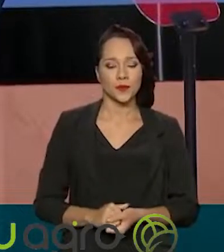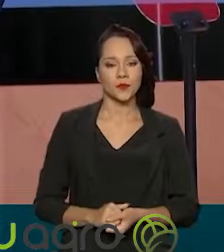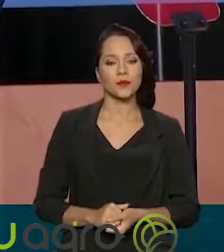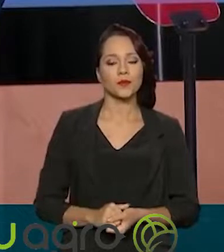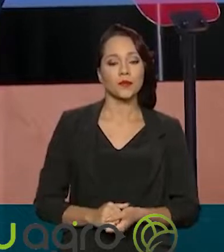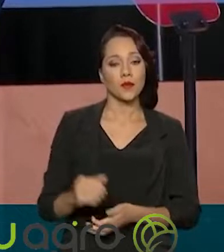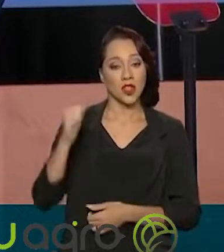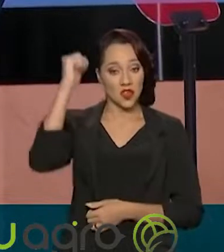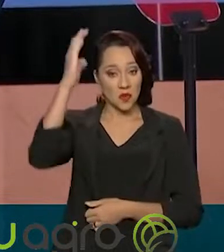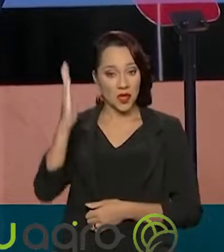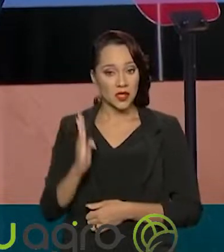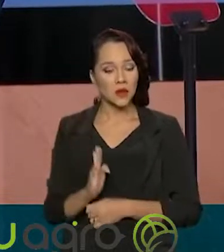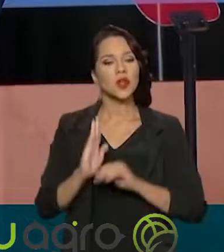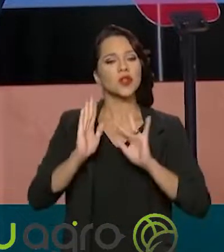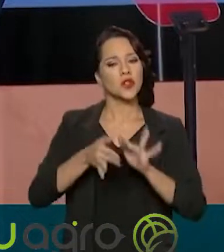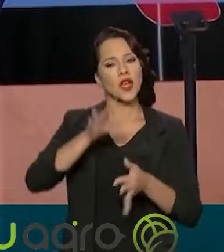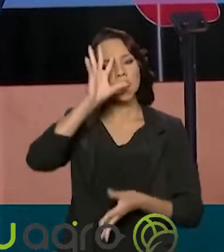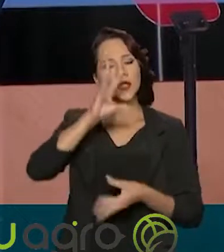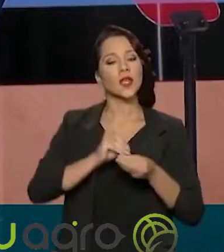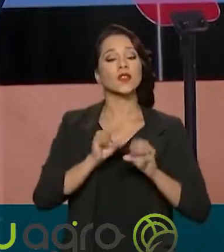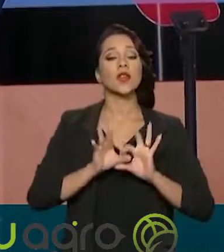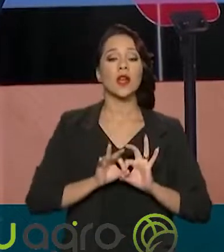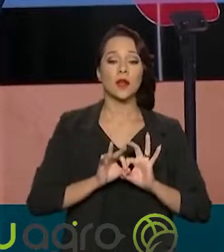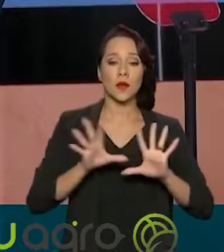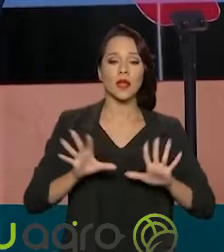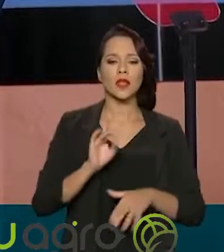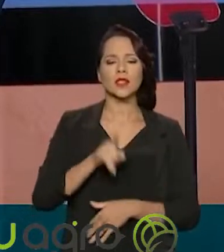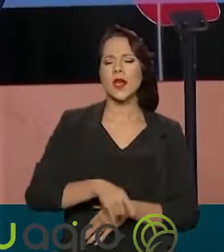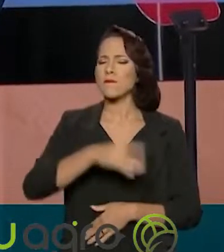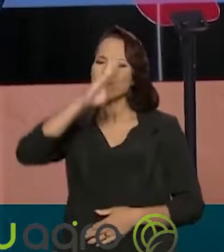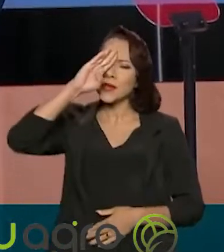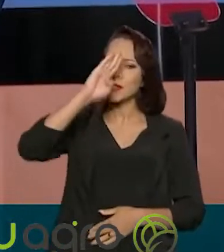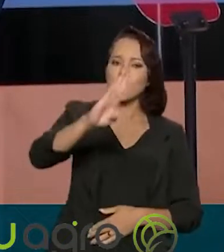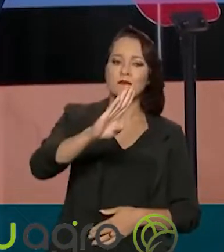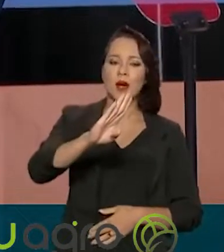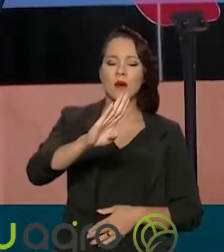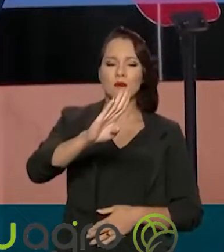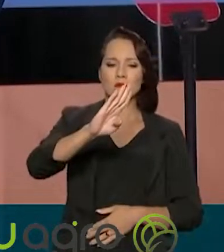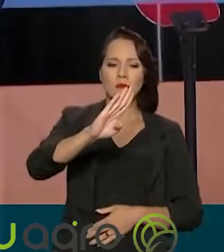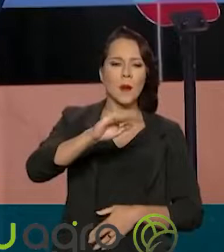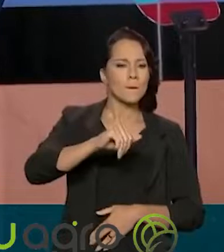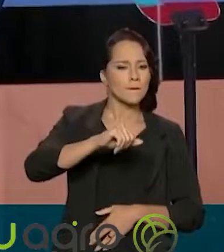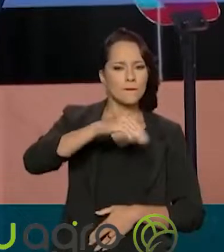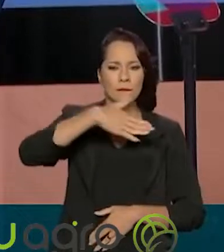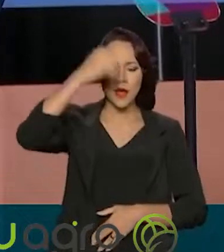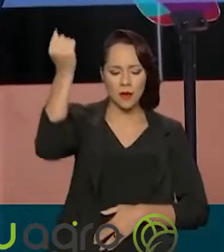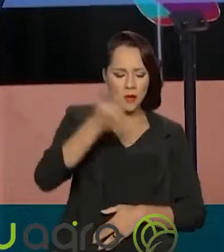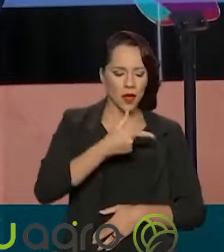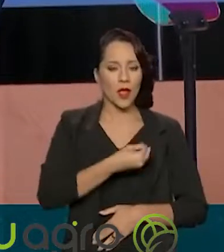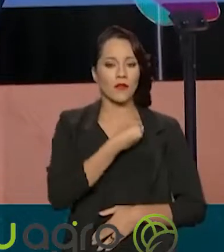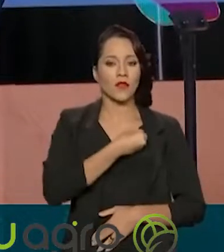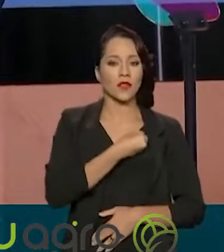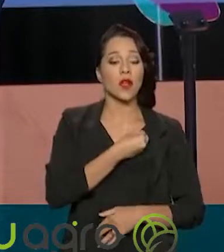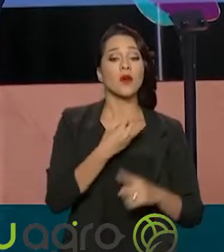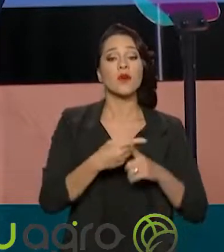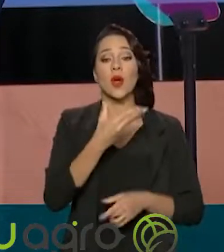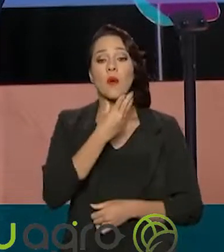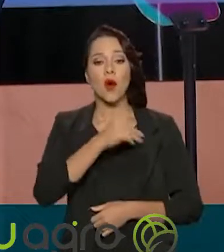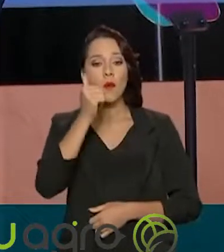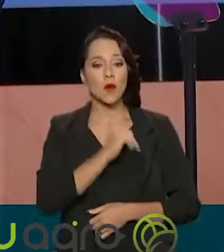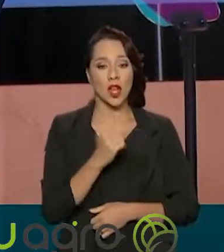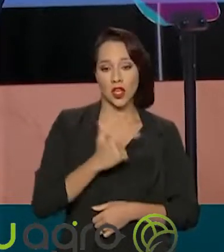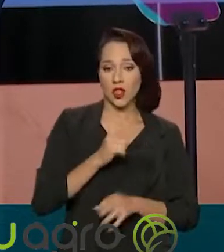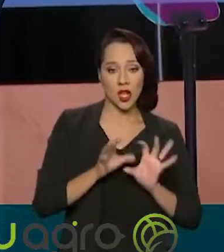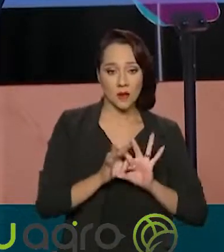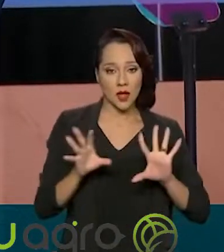No Brasil, já se entende que a liberdade é um bem maior que a própria vida, pois um homem ou mulher sem